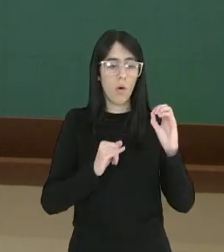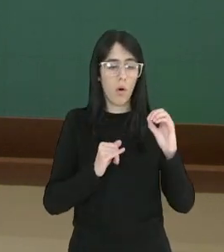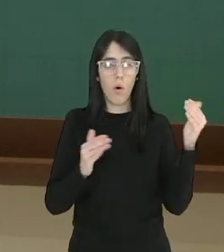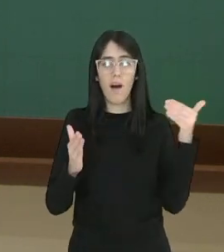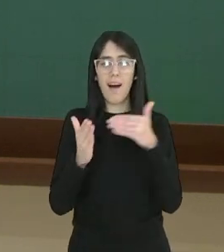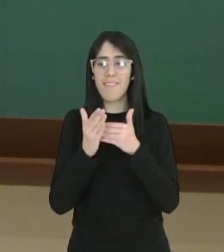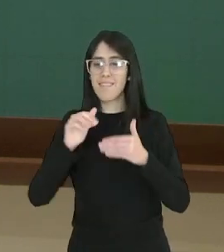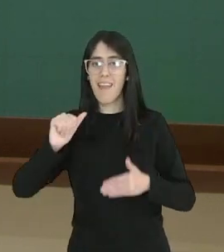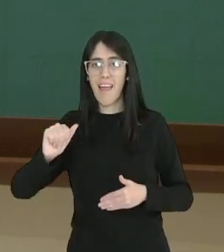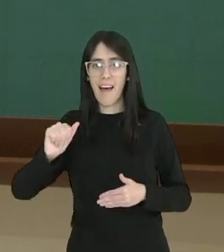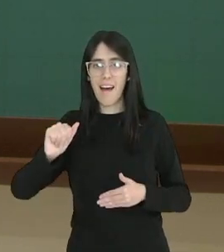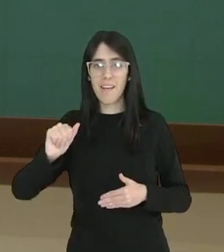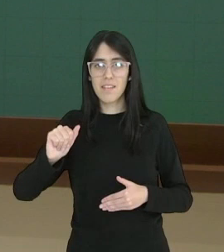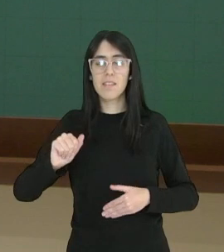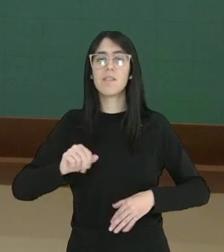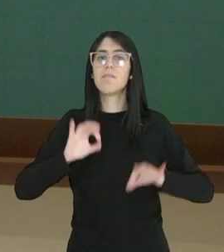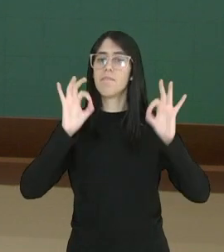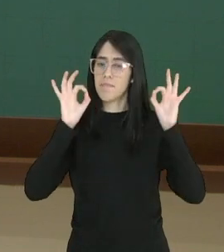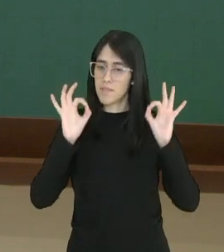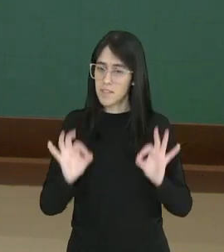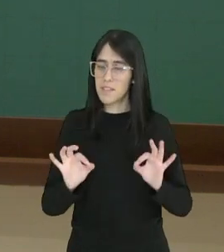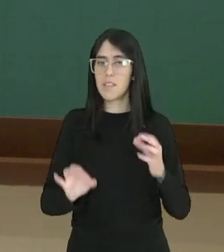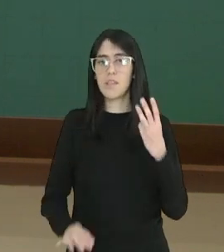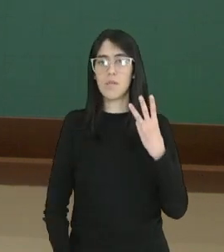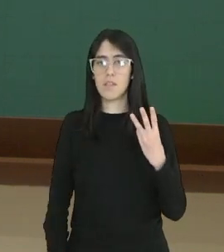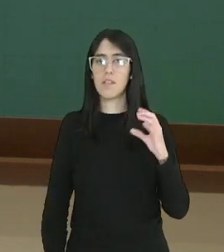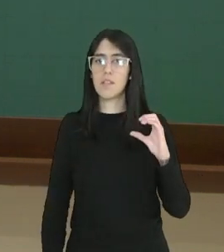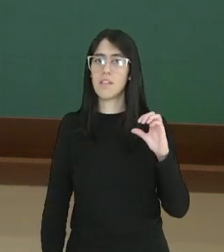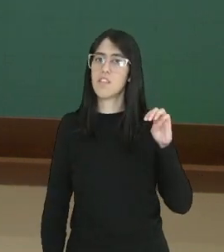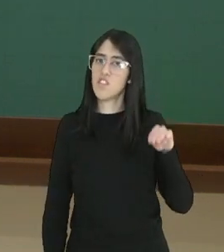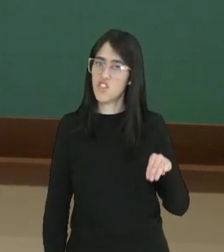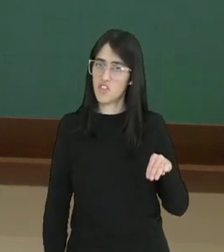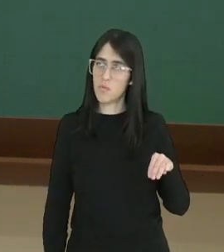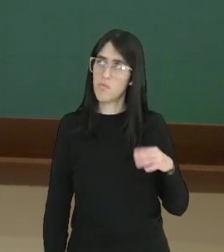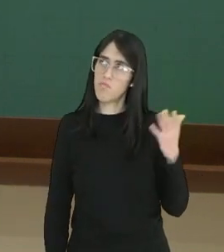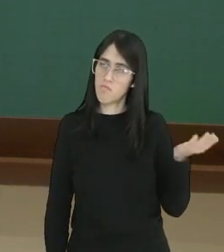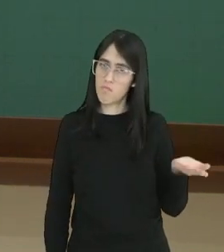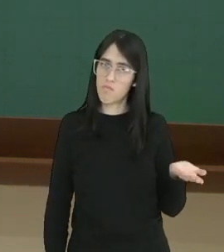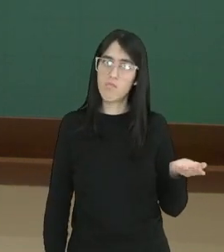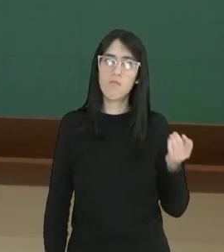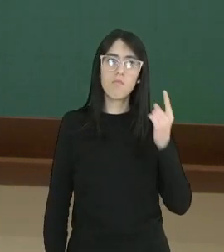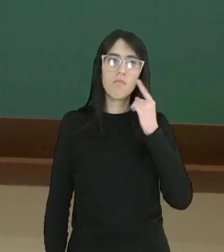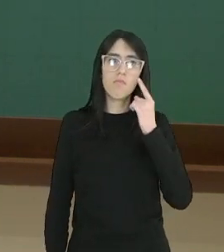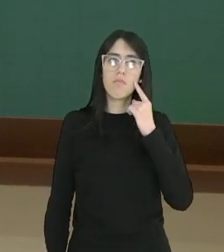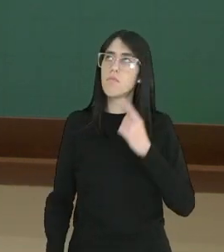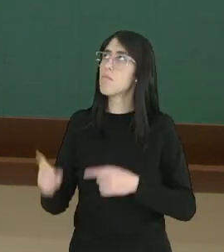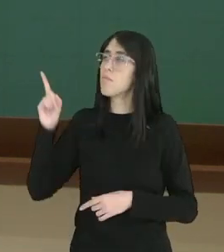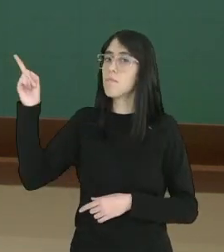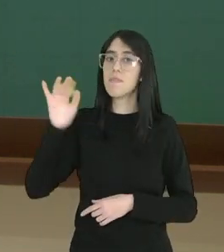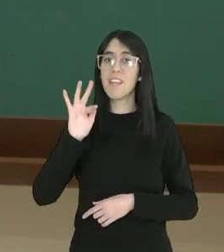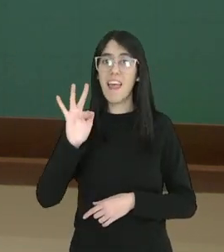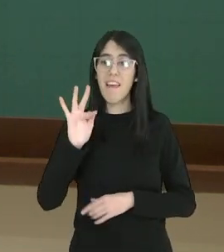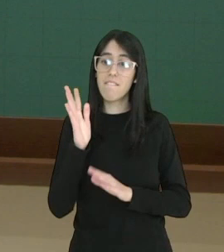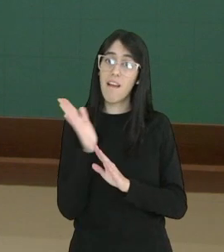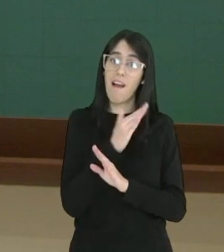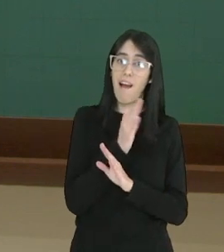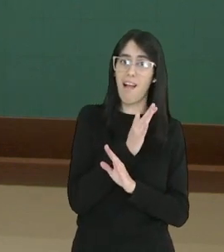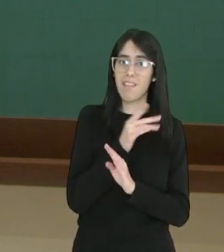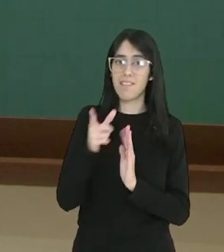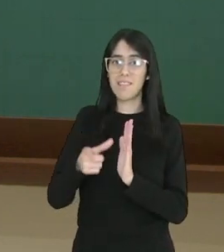vale exatamente 3 centímetros, olha só, esse pontinho F, ele está antes de